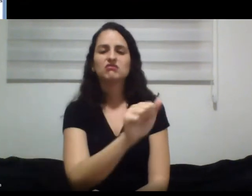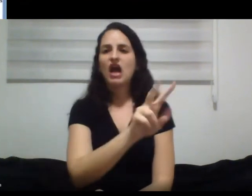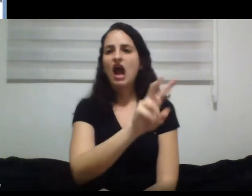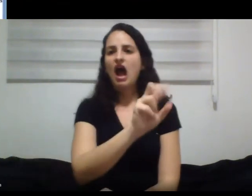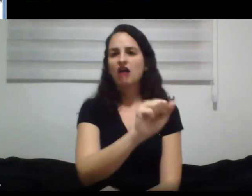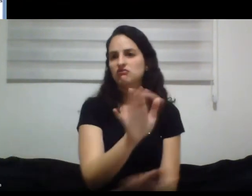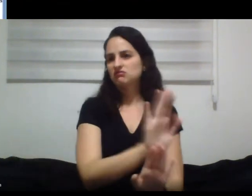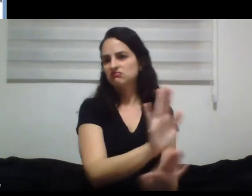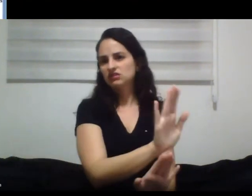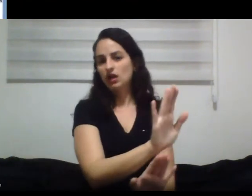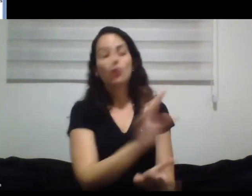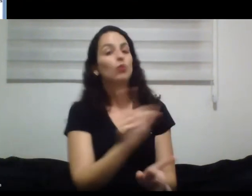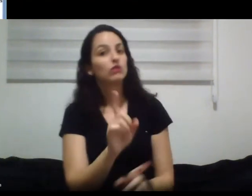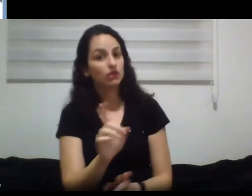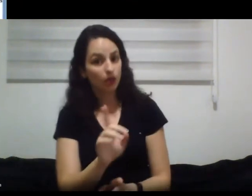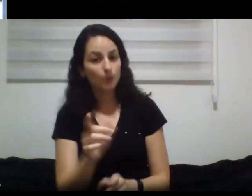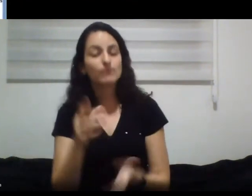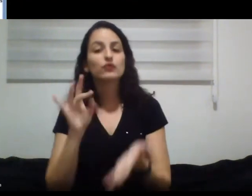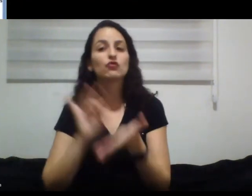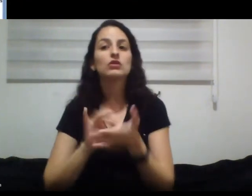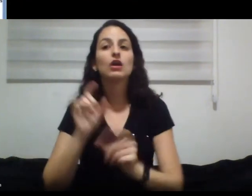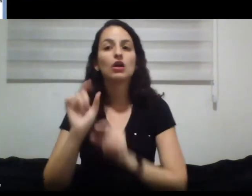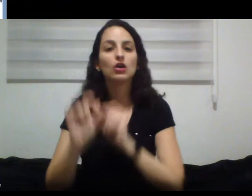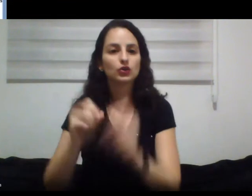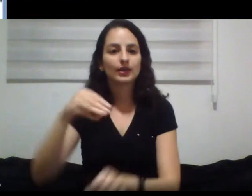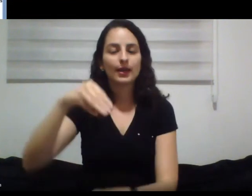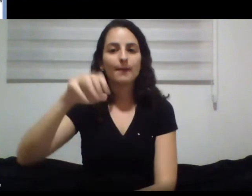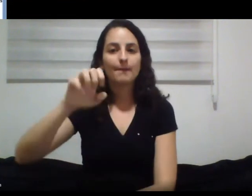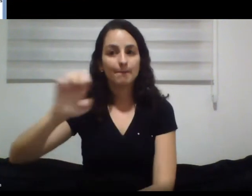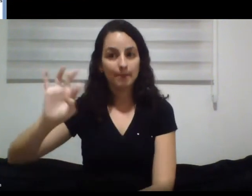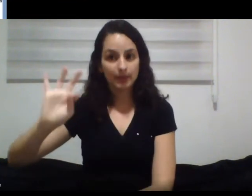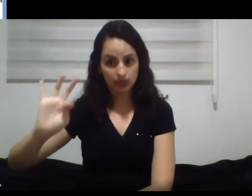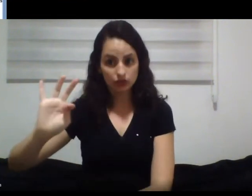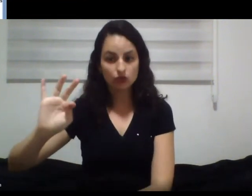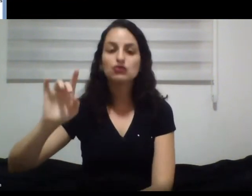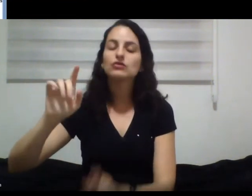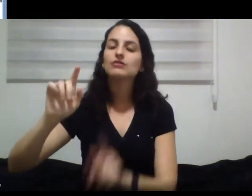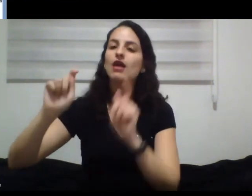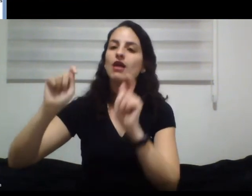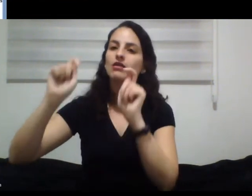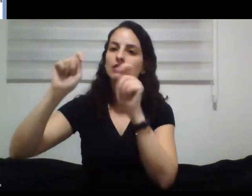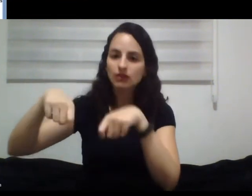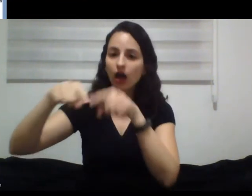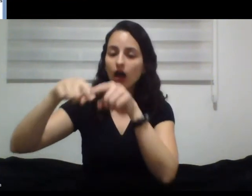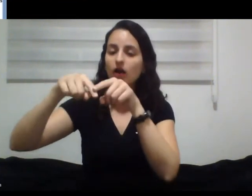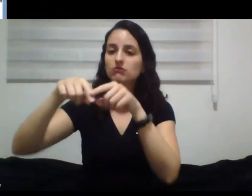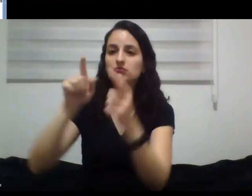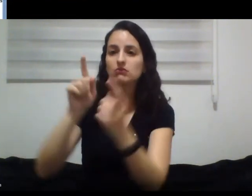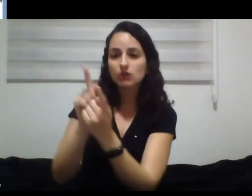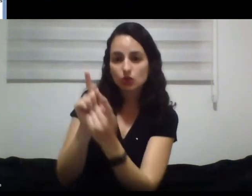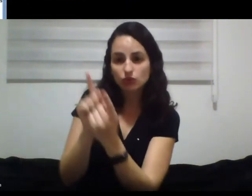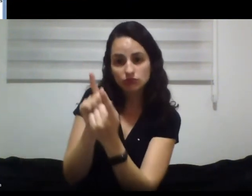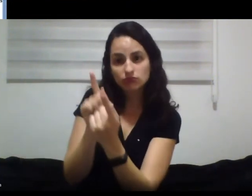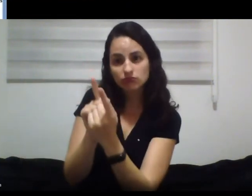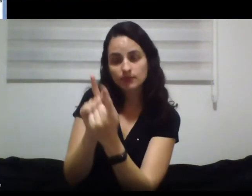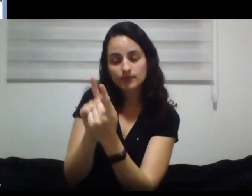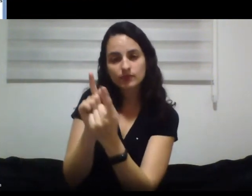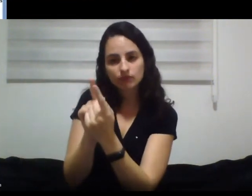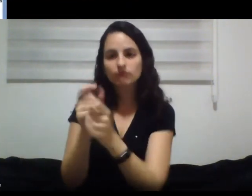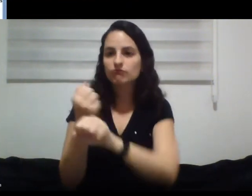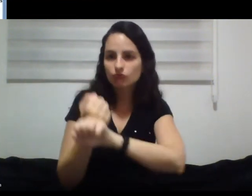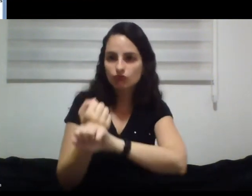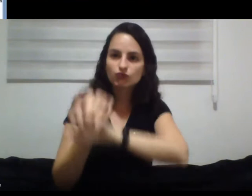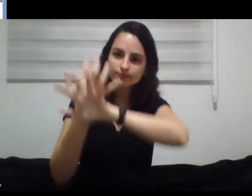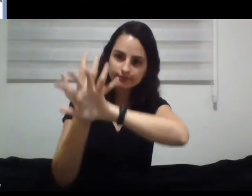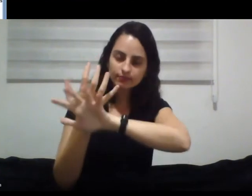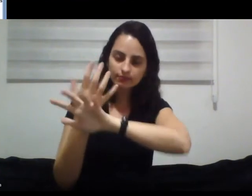né, aqui falar sobre os critérios de avaliação e também o cômputo de frequência, tá? É aqui nesse campo que vocês vão